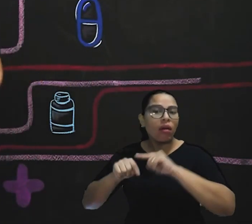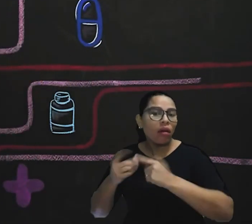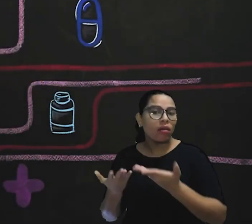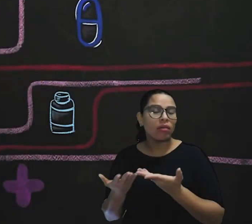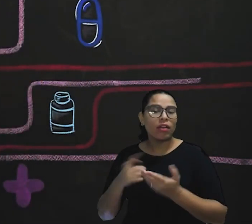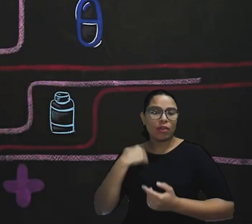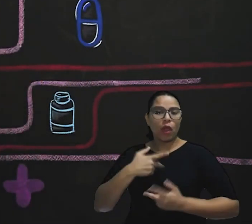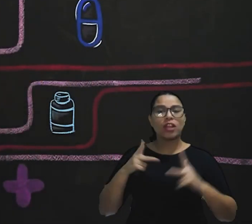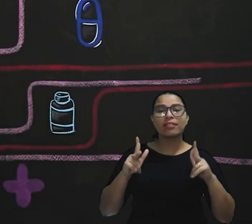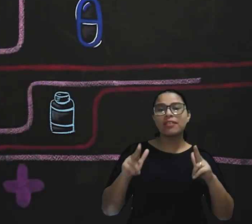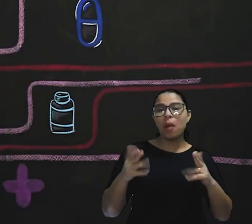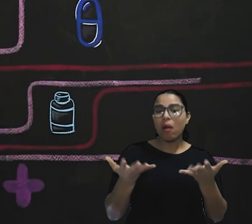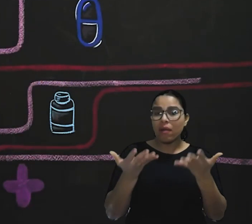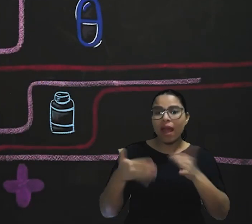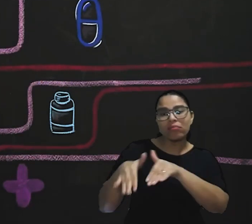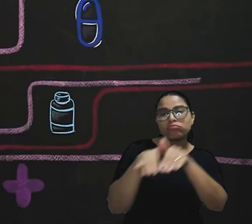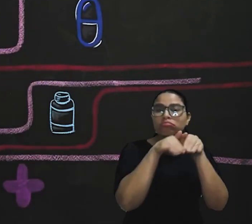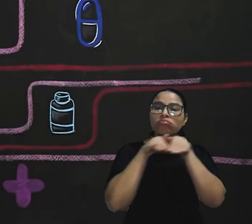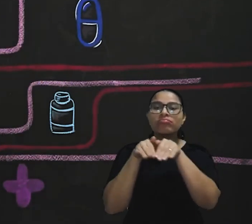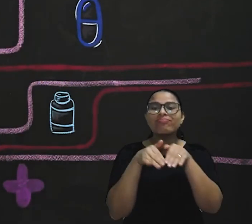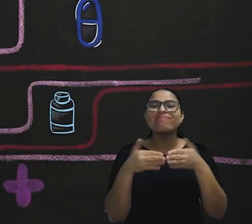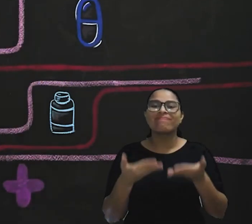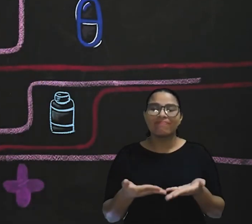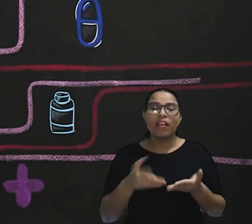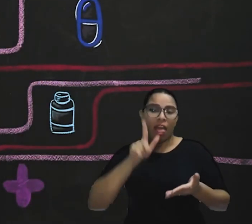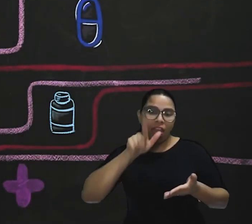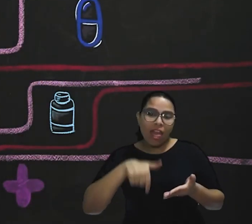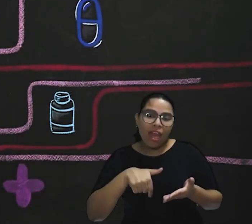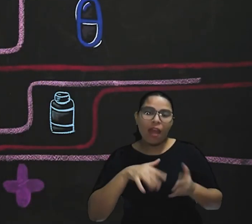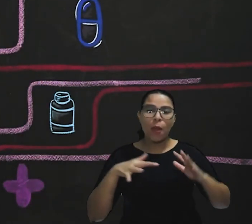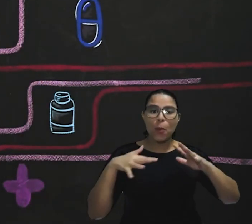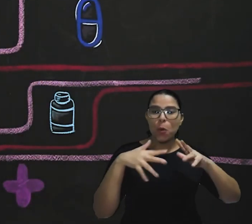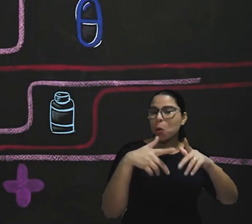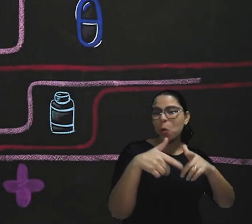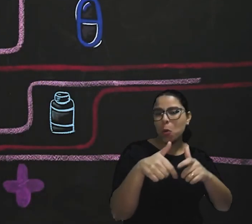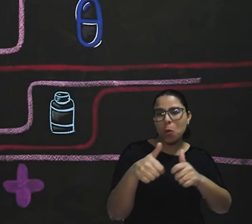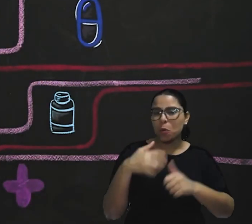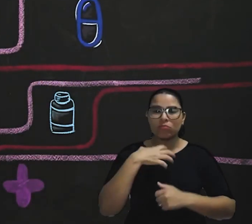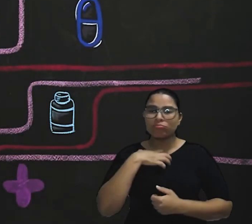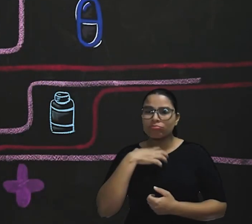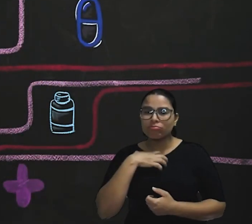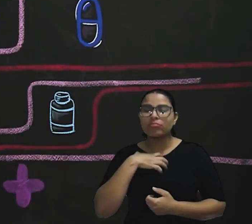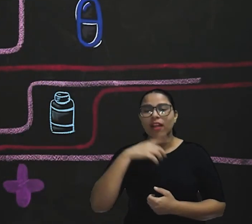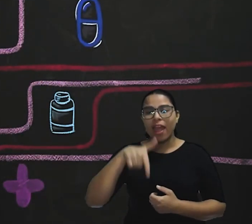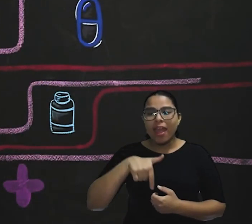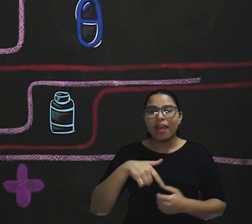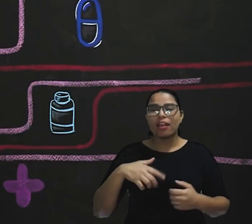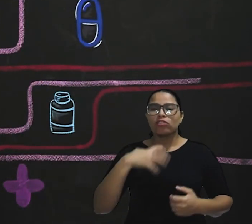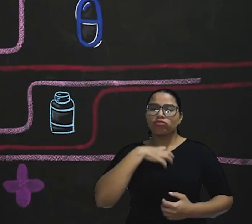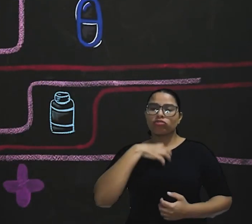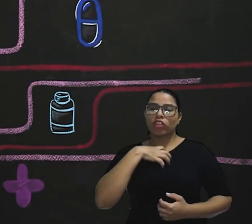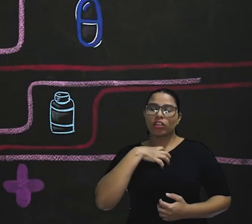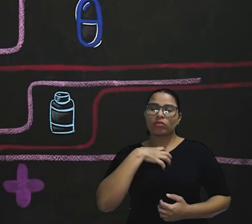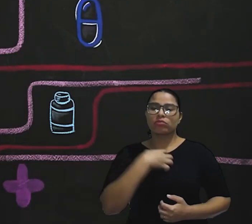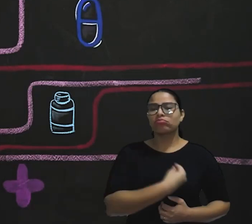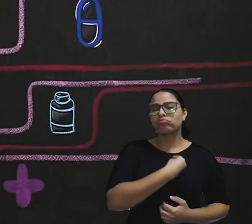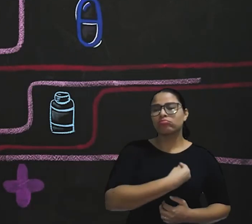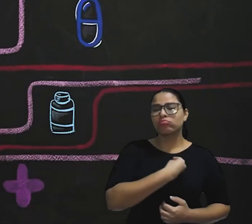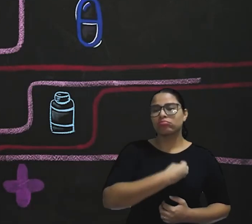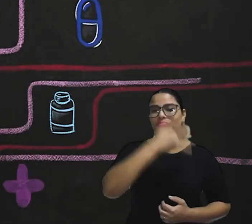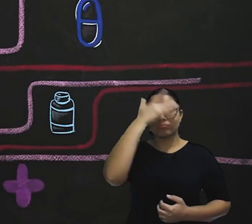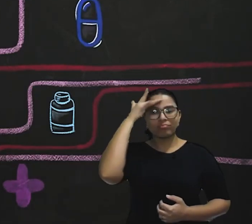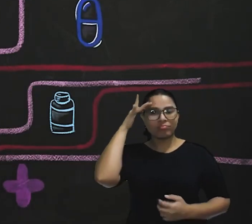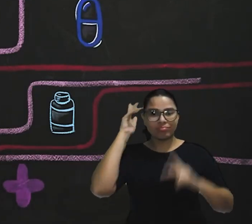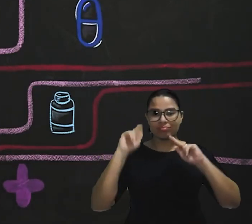estar na mesma linhagem. Essa é a grande sacada de toda essa situação. O comportamento do ser humano pautado nessa